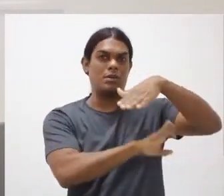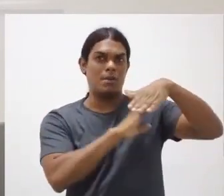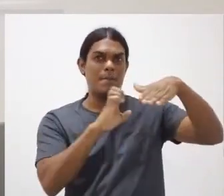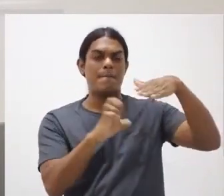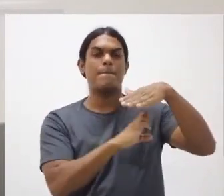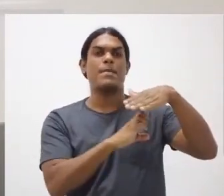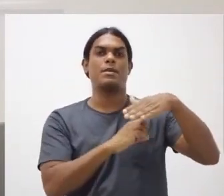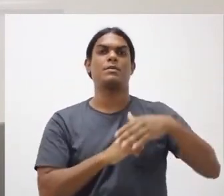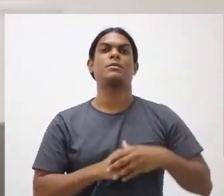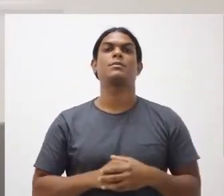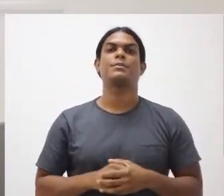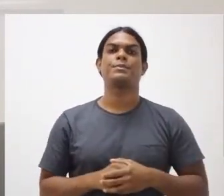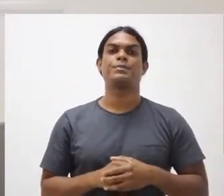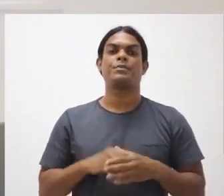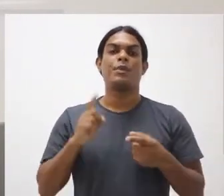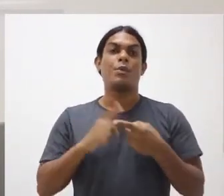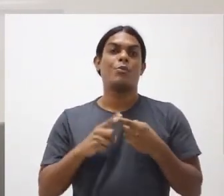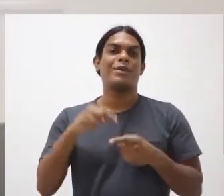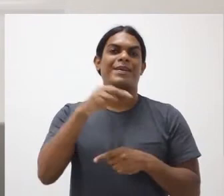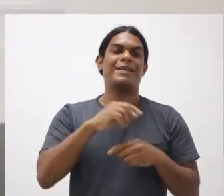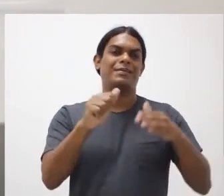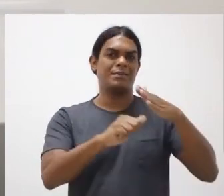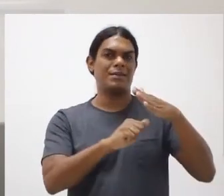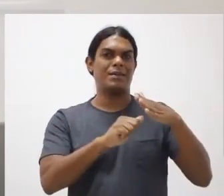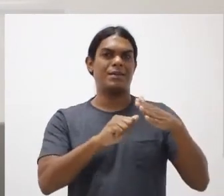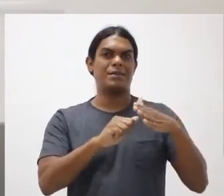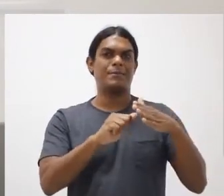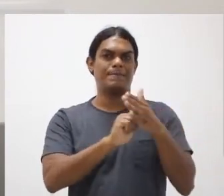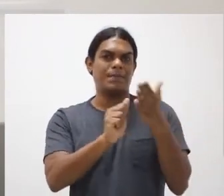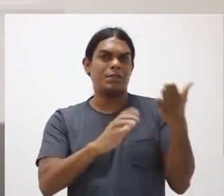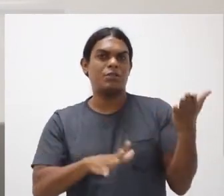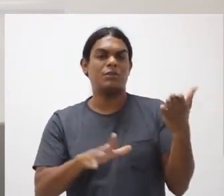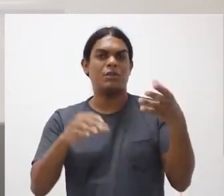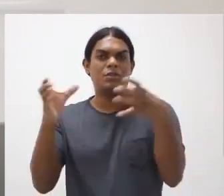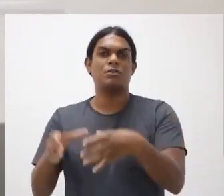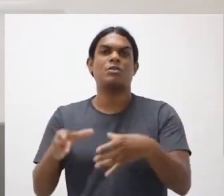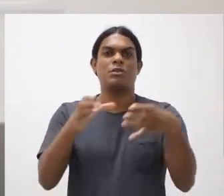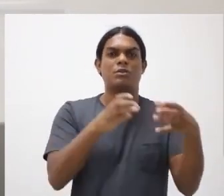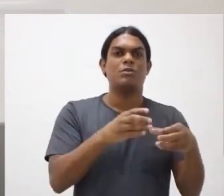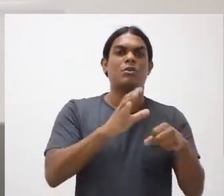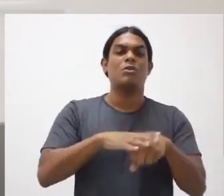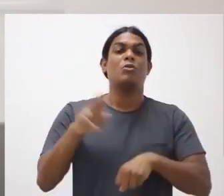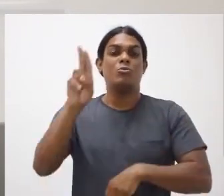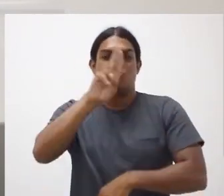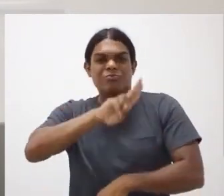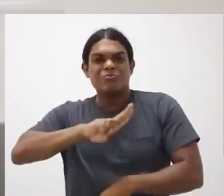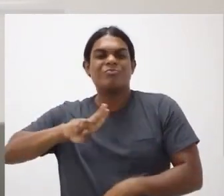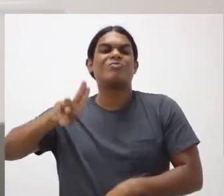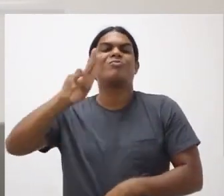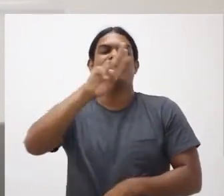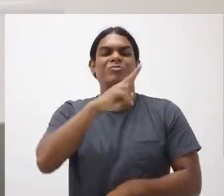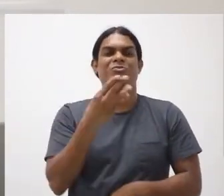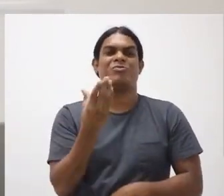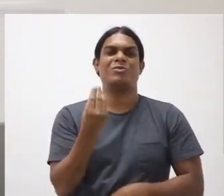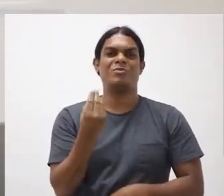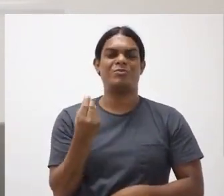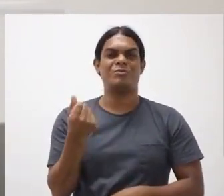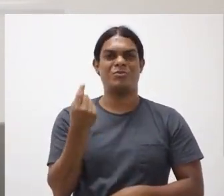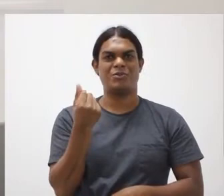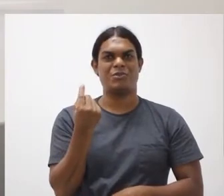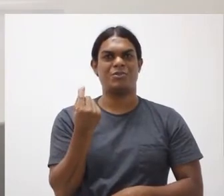organização. Até mesmo porque a atividade de transportes é uma das mais custosas dentro das